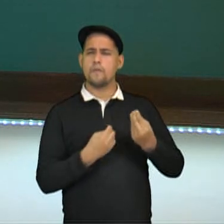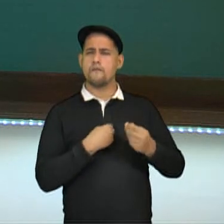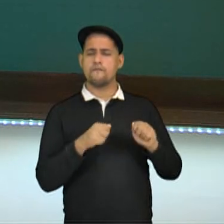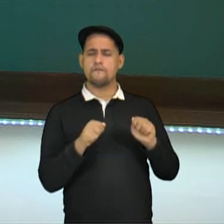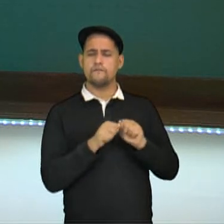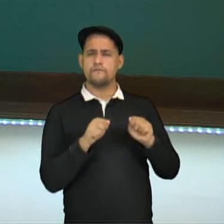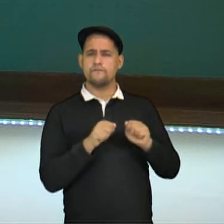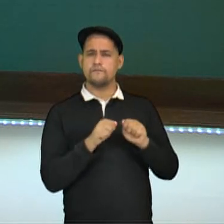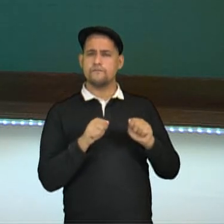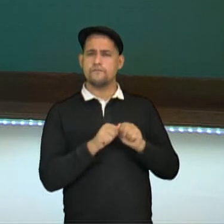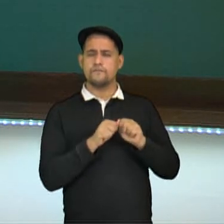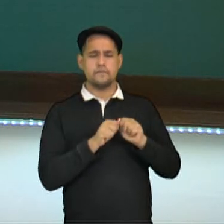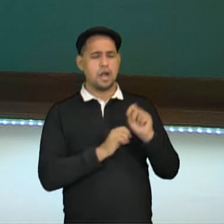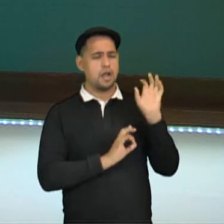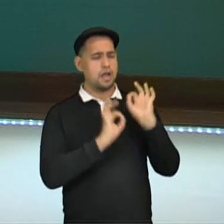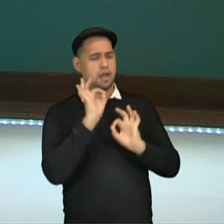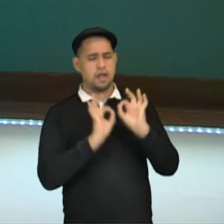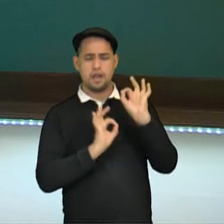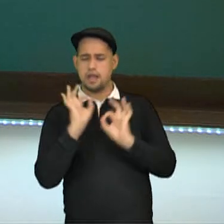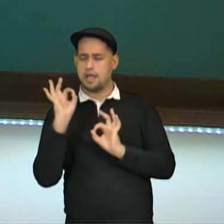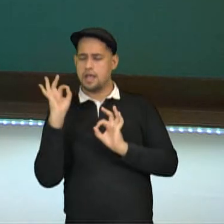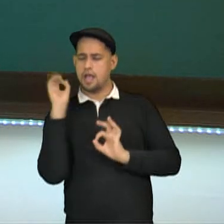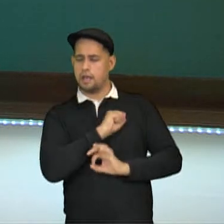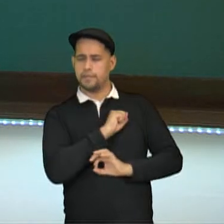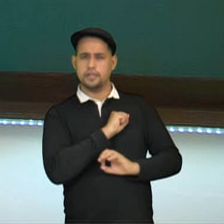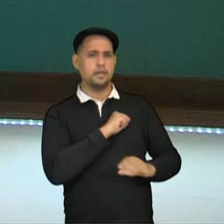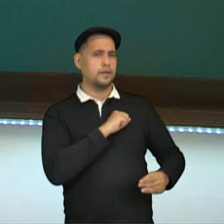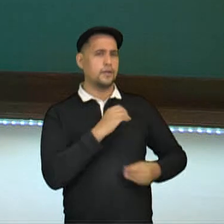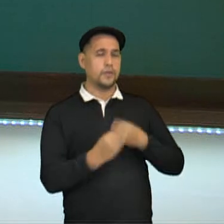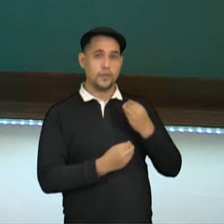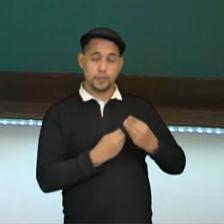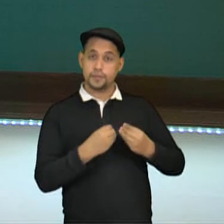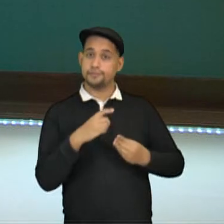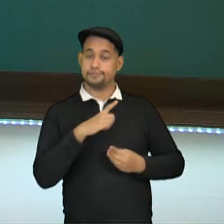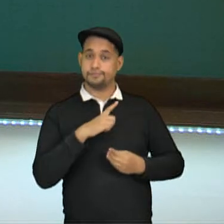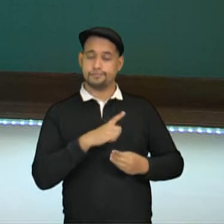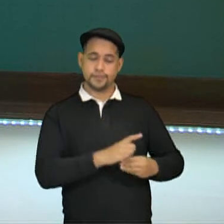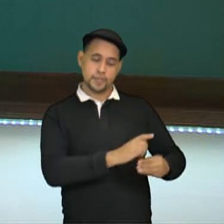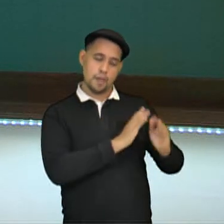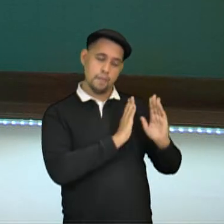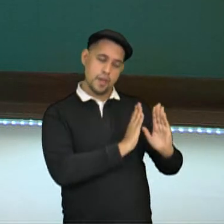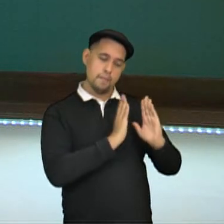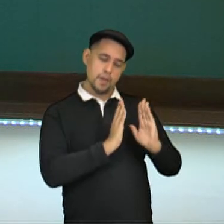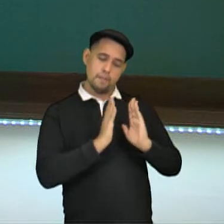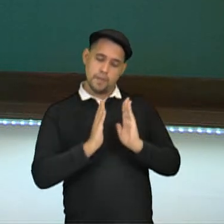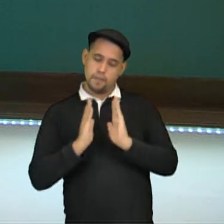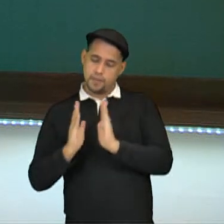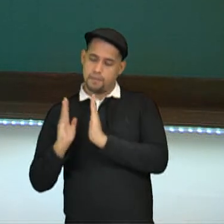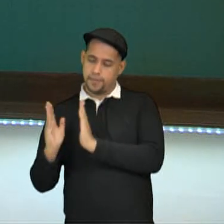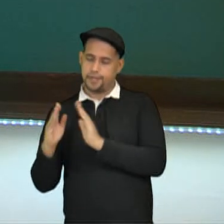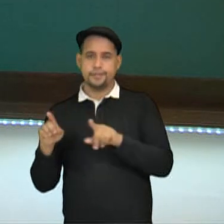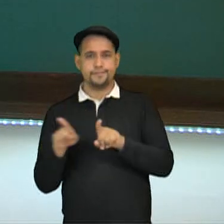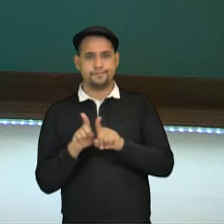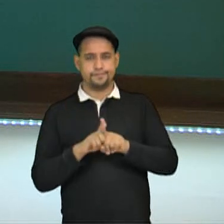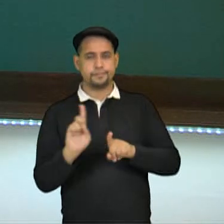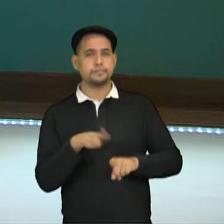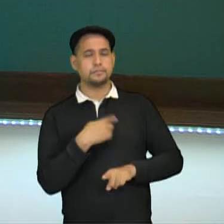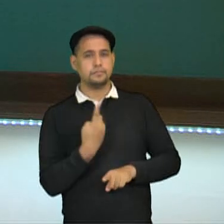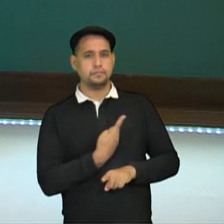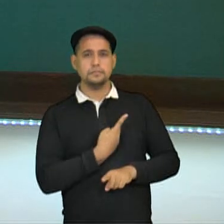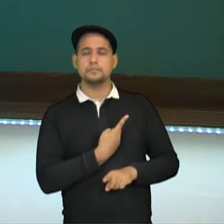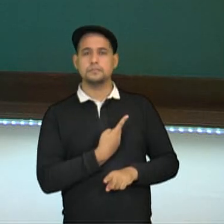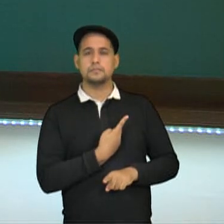fazer essa resolução rapidamente? Então, aqui eu tenho um passo a passo para que a gente